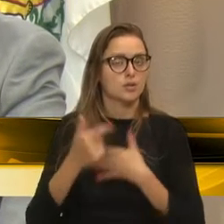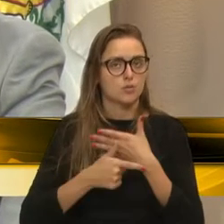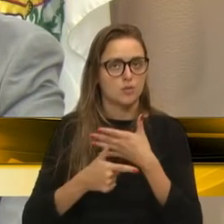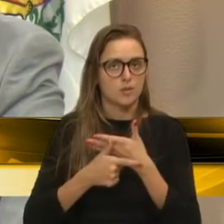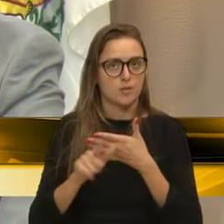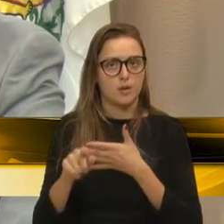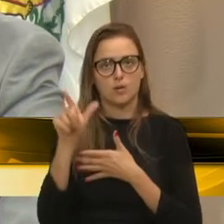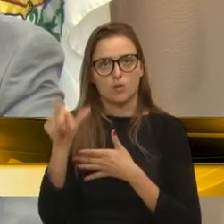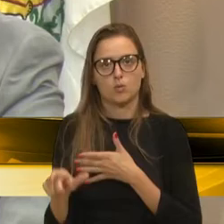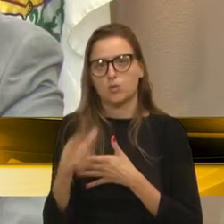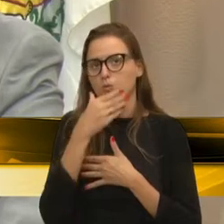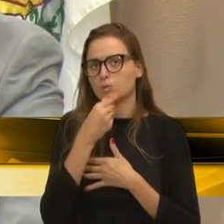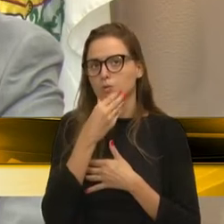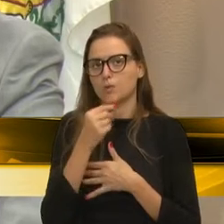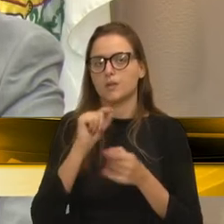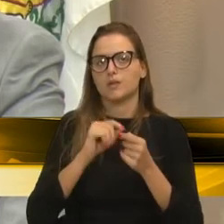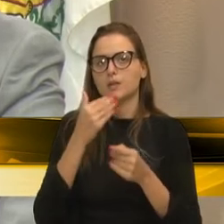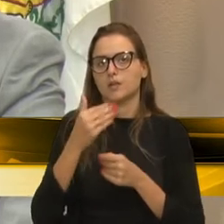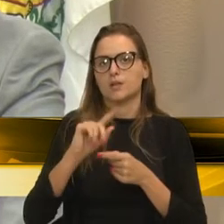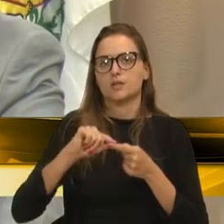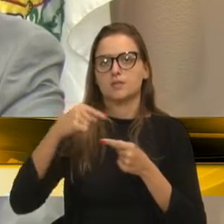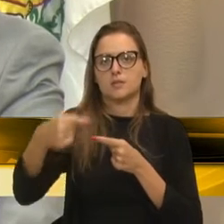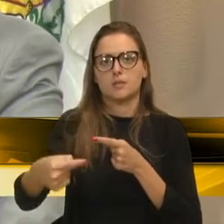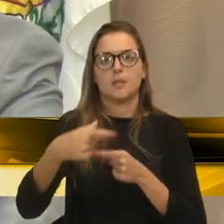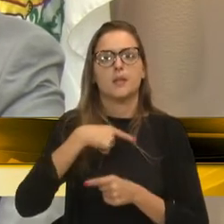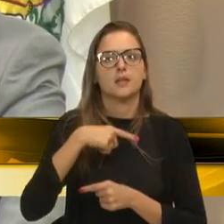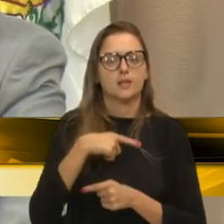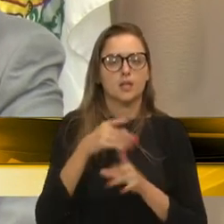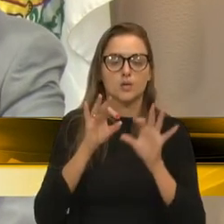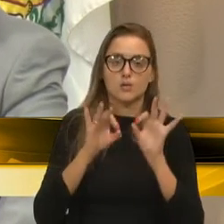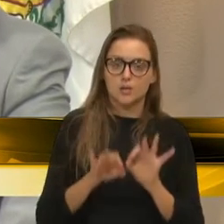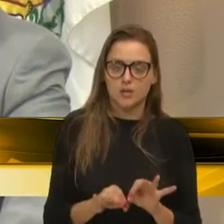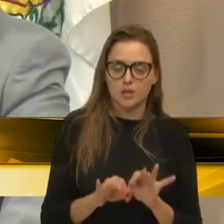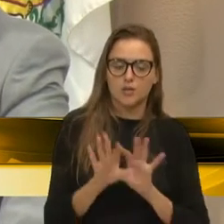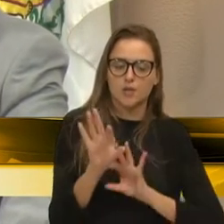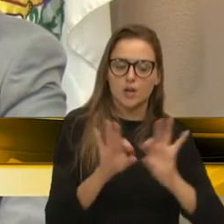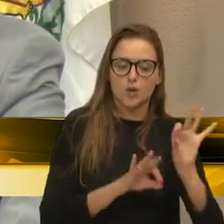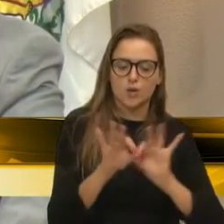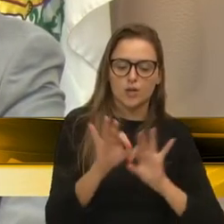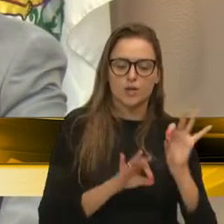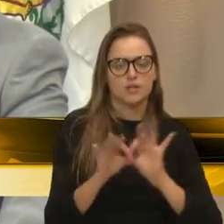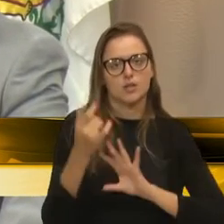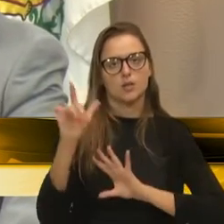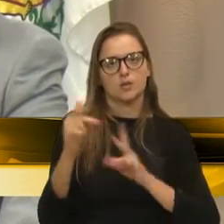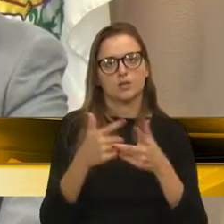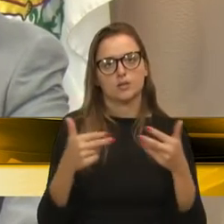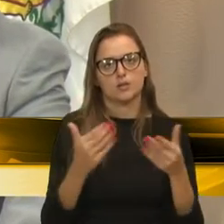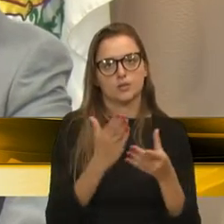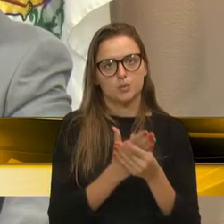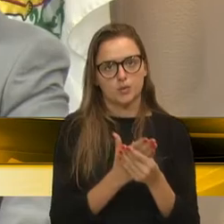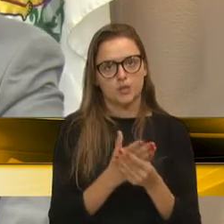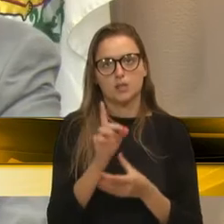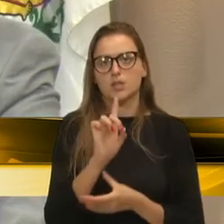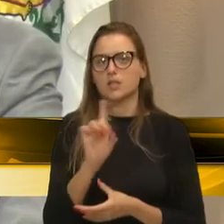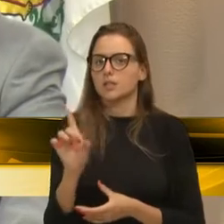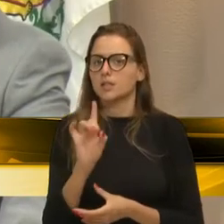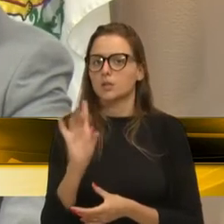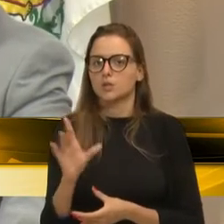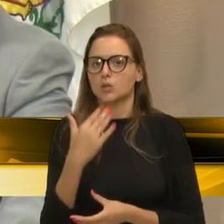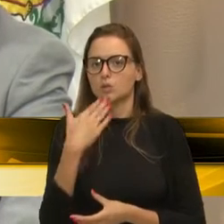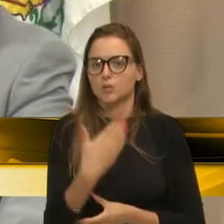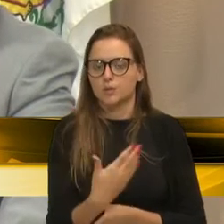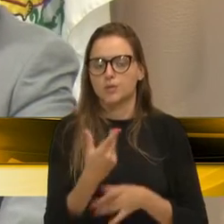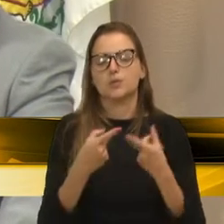eu espero e tenho certeza que ele vai considerar outras situações que envolvem o caso Manha Bosco, não só dessa situação,